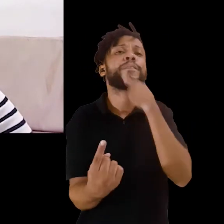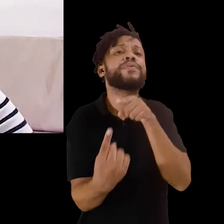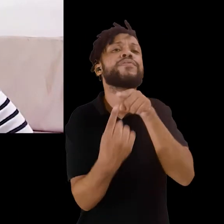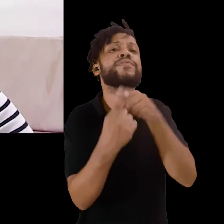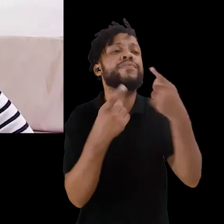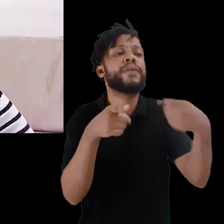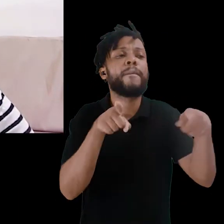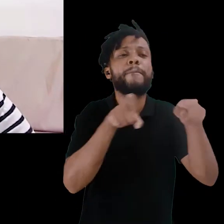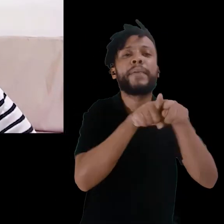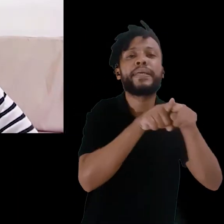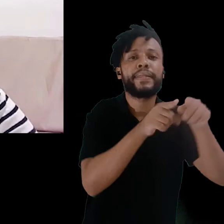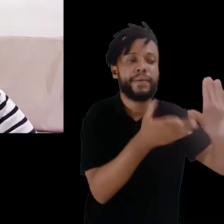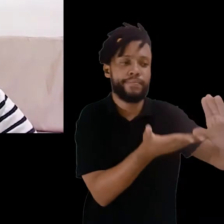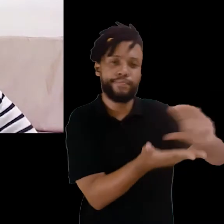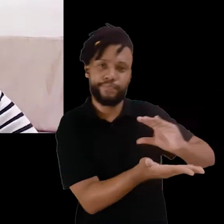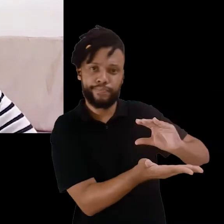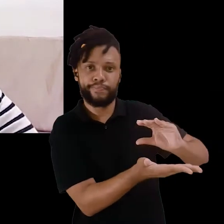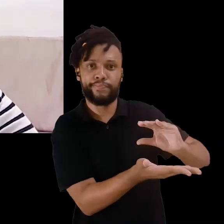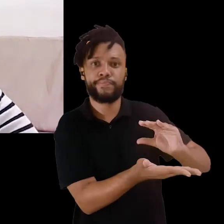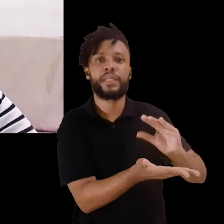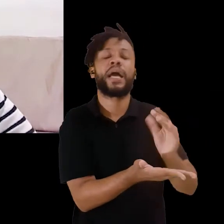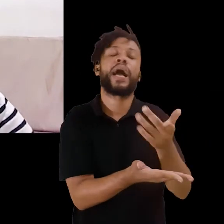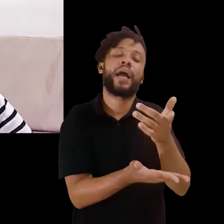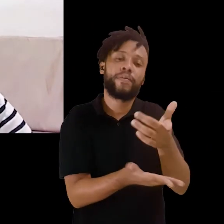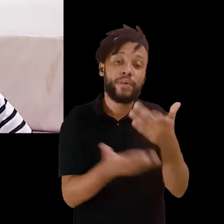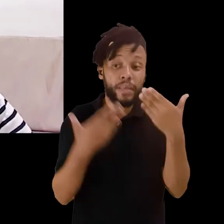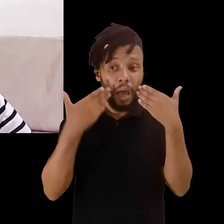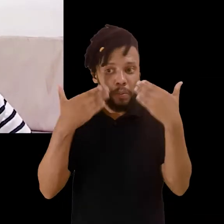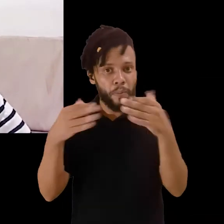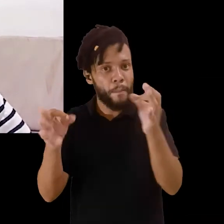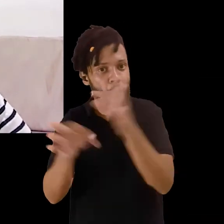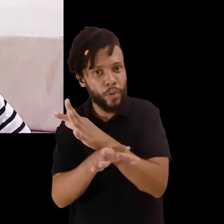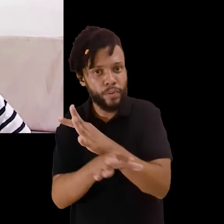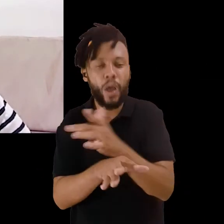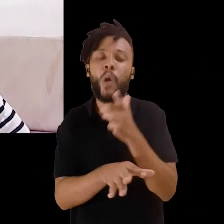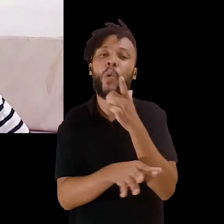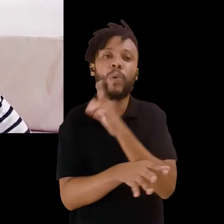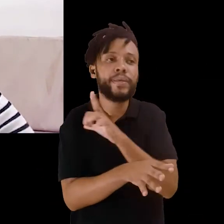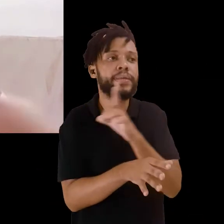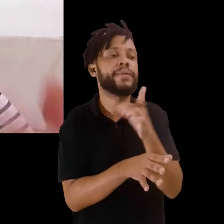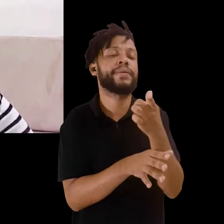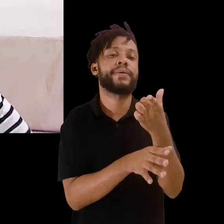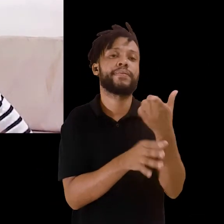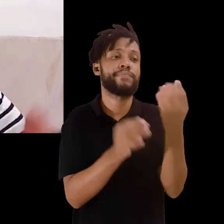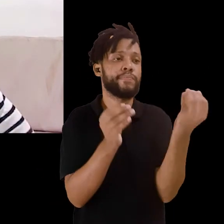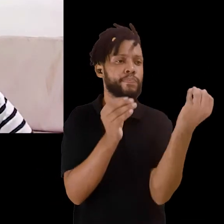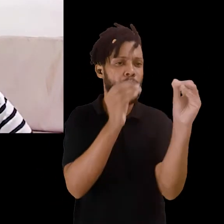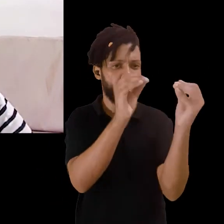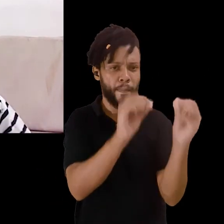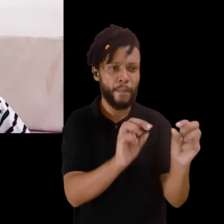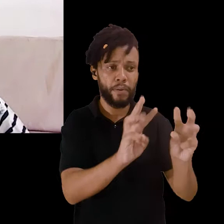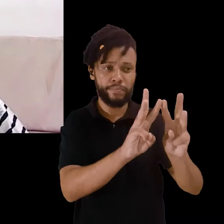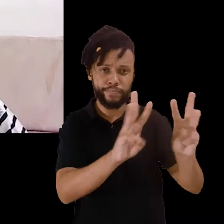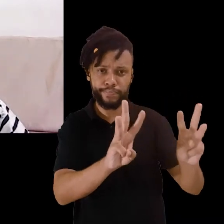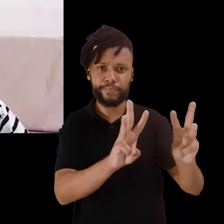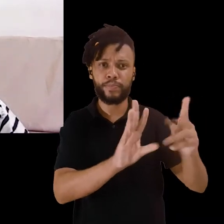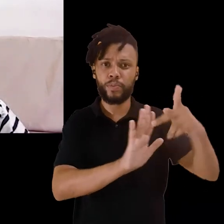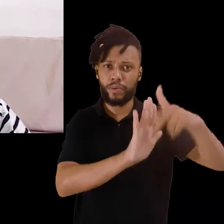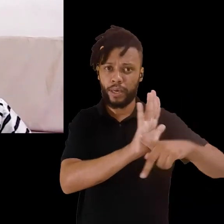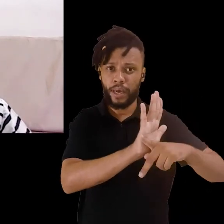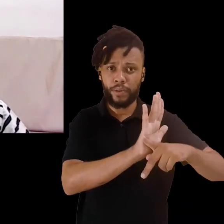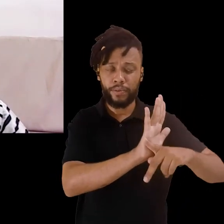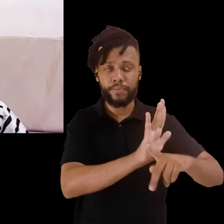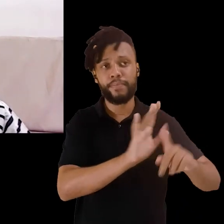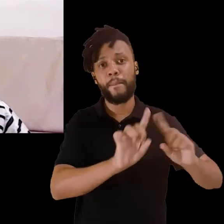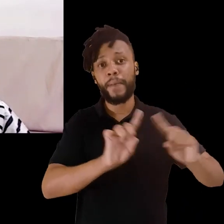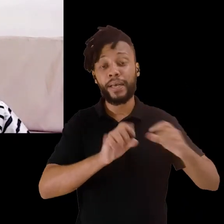do patrocínio. E aí sim você conseguia fazer a inscrição do seu projeto no sistema para depois dar seguimento, certo?